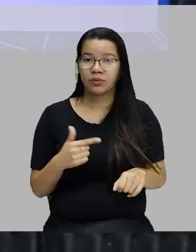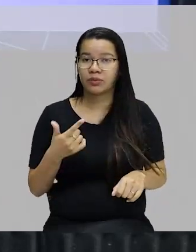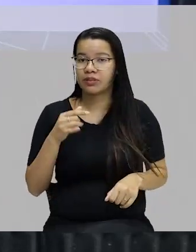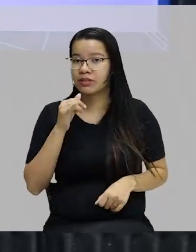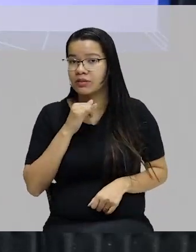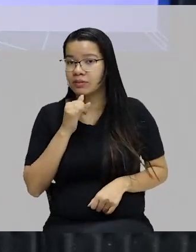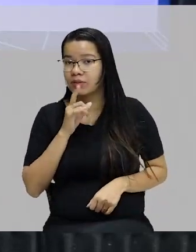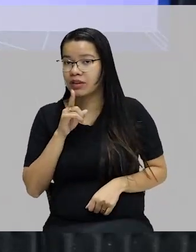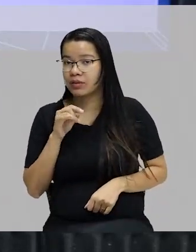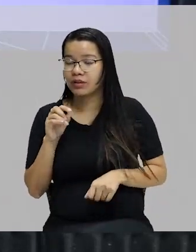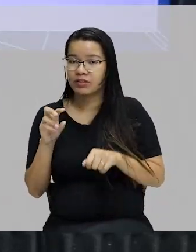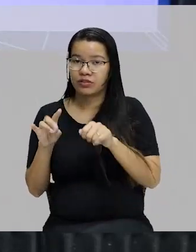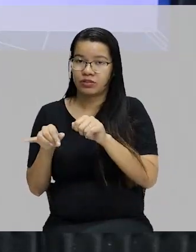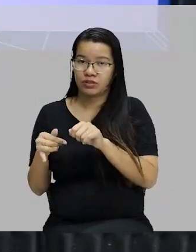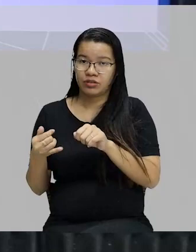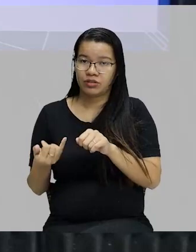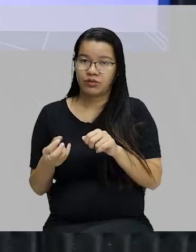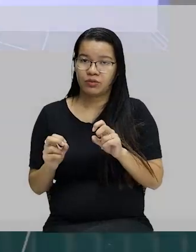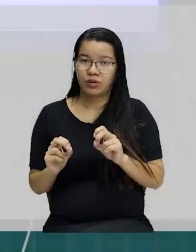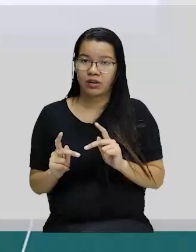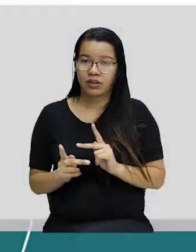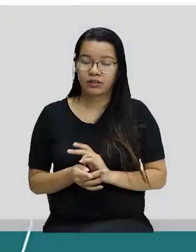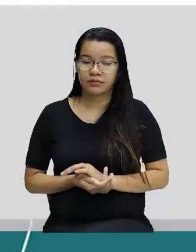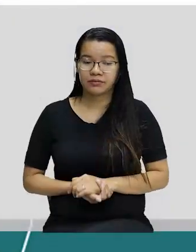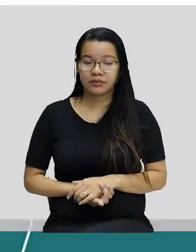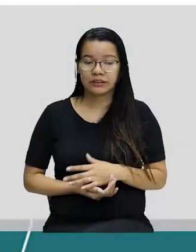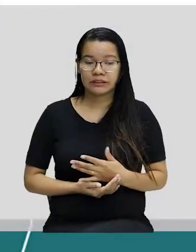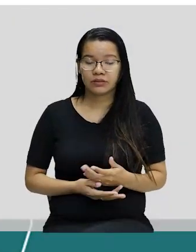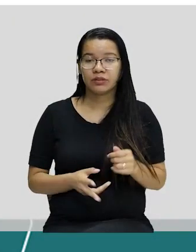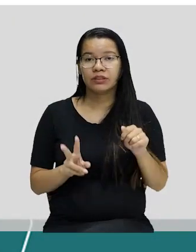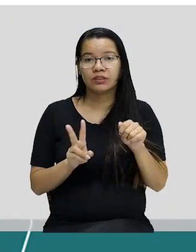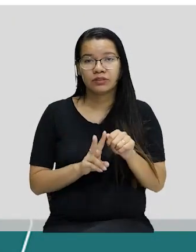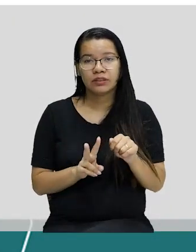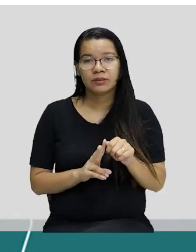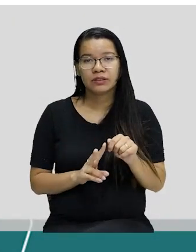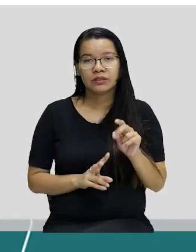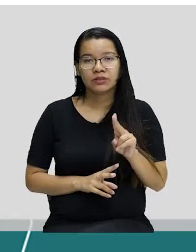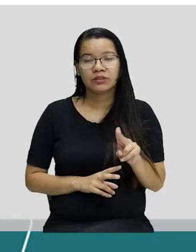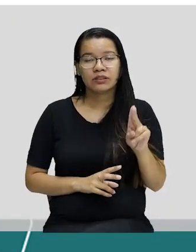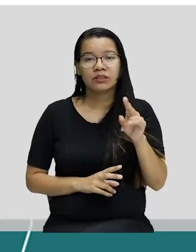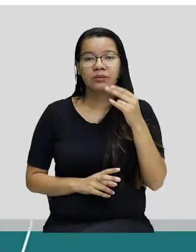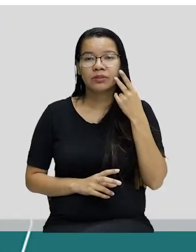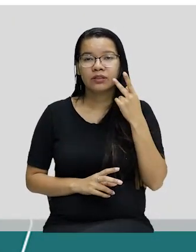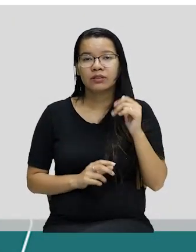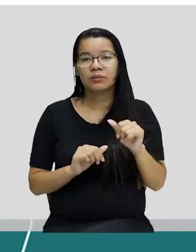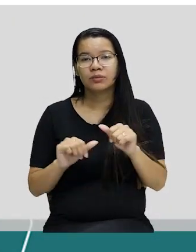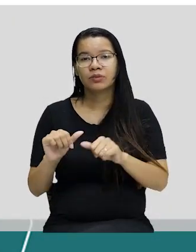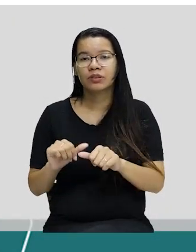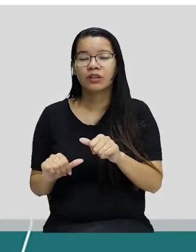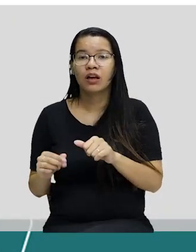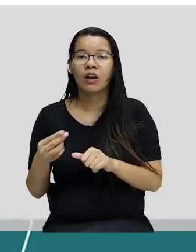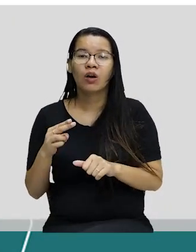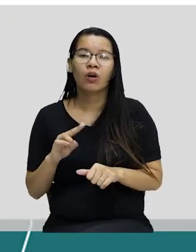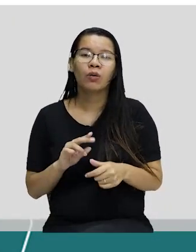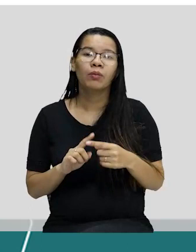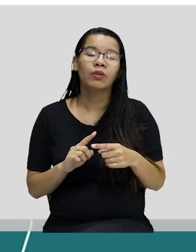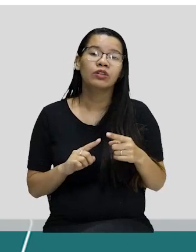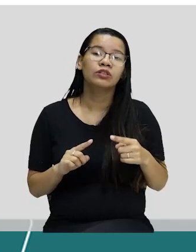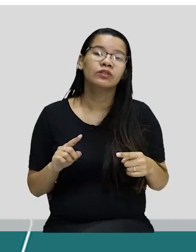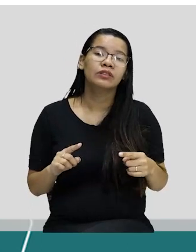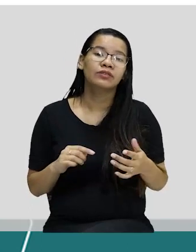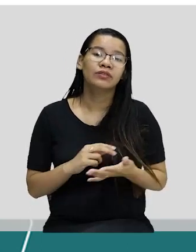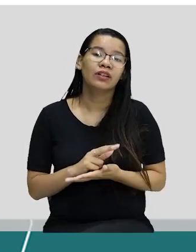o adjetivo, certo? Os advérbios são usados para mudar, para modificar ou qualificar vários